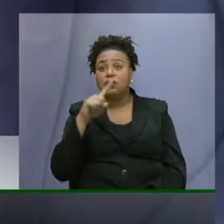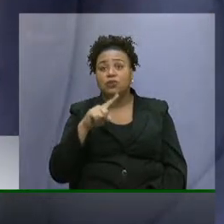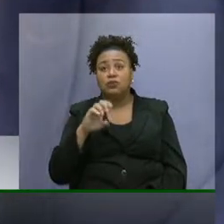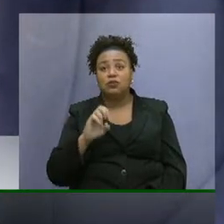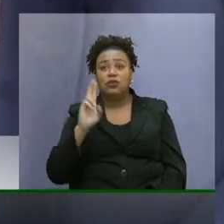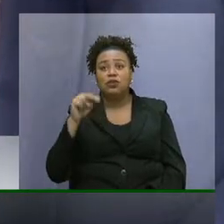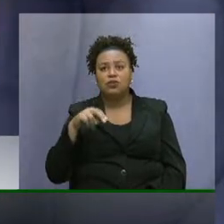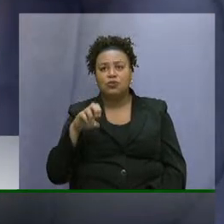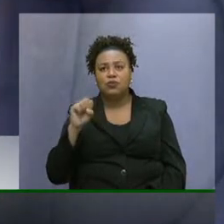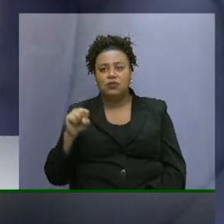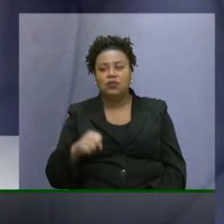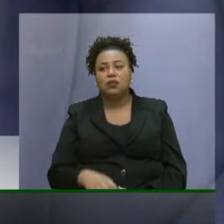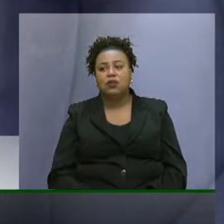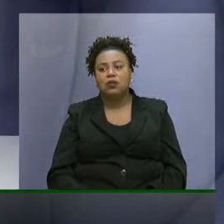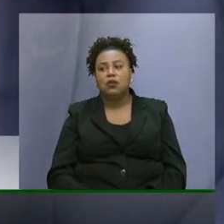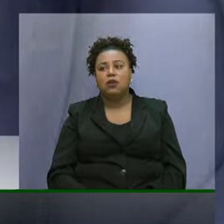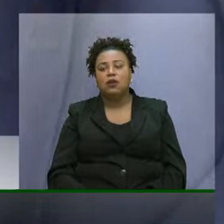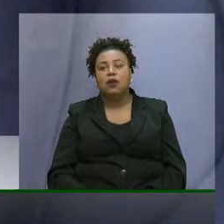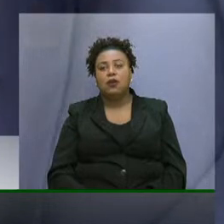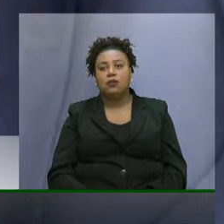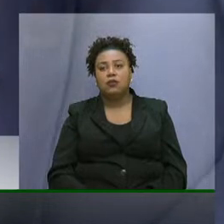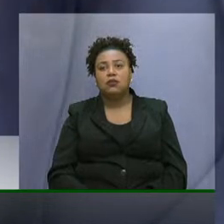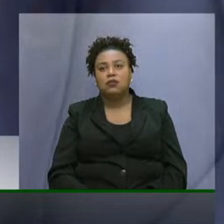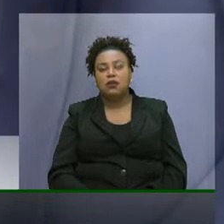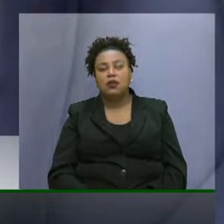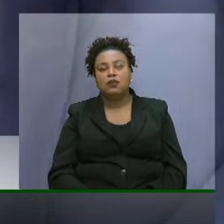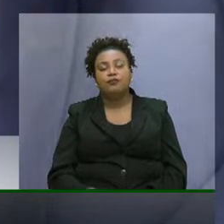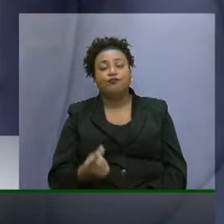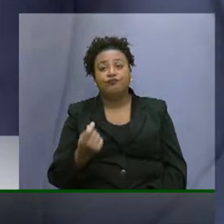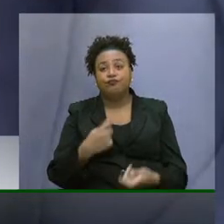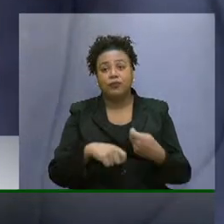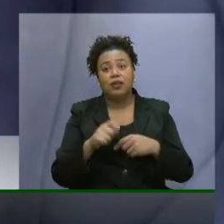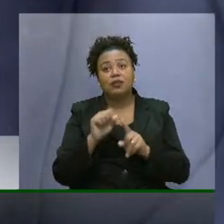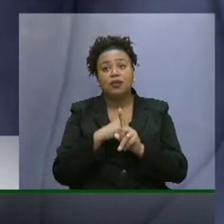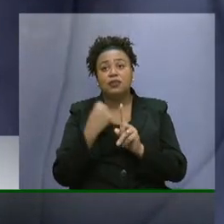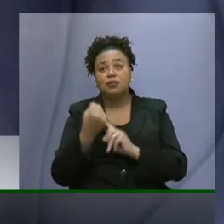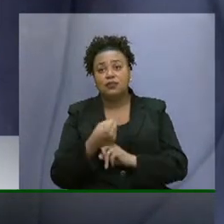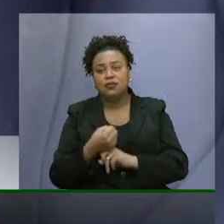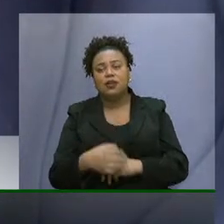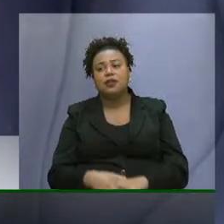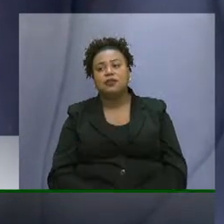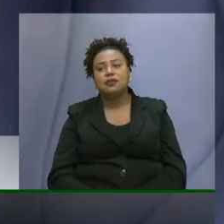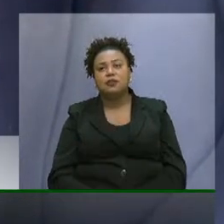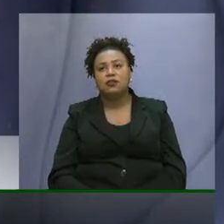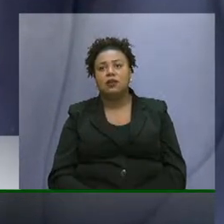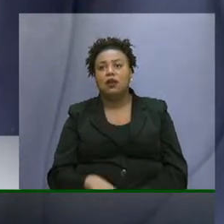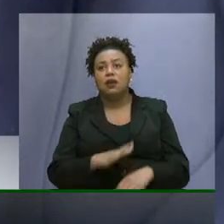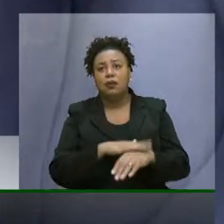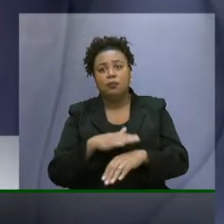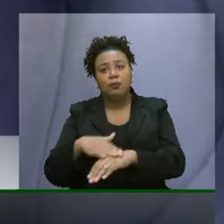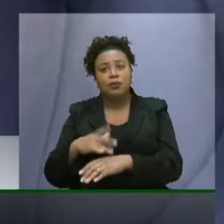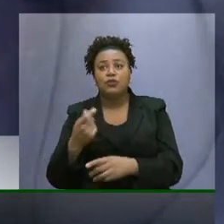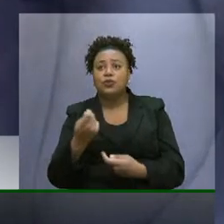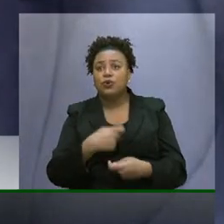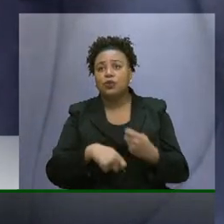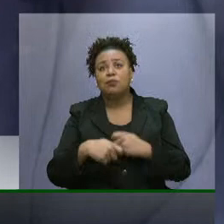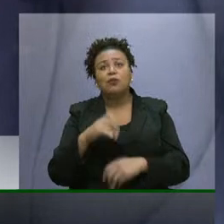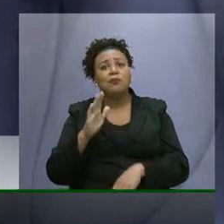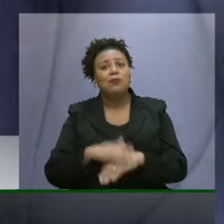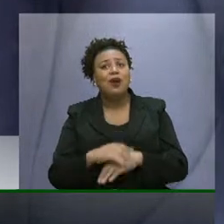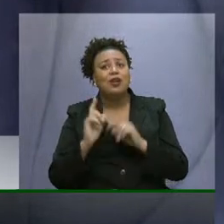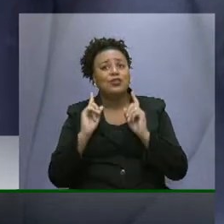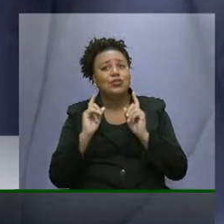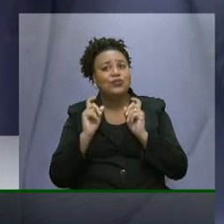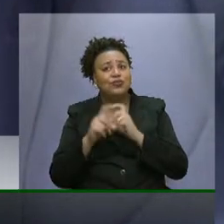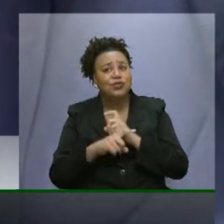momento extremamente difícil, econômico e social, né, talvez um dos momentos econômicos mais difíceis